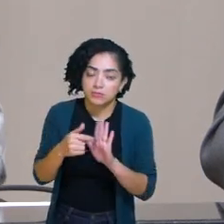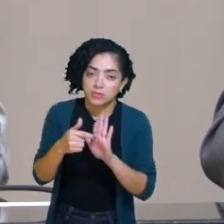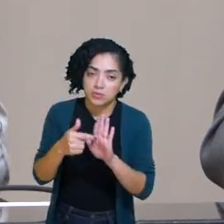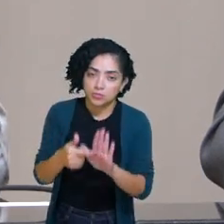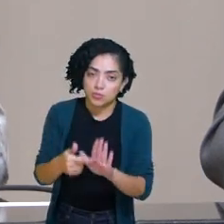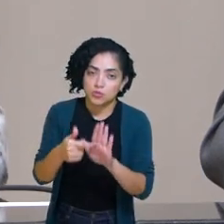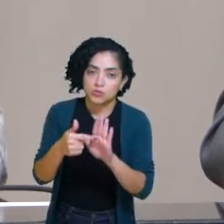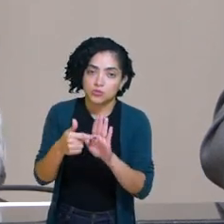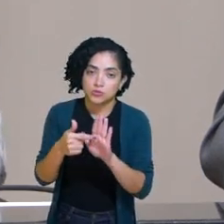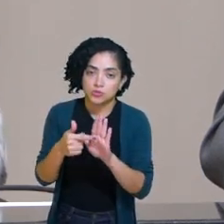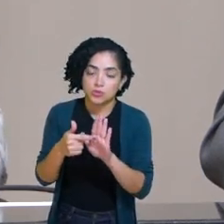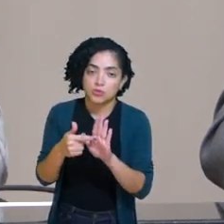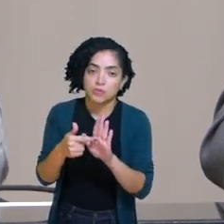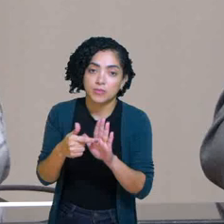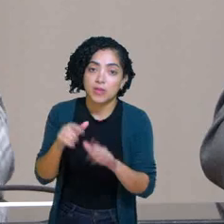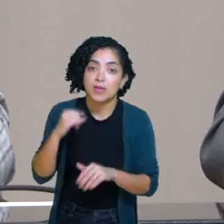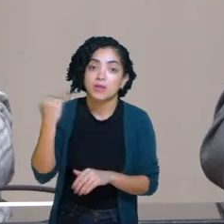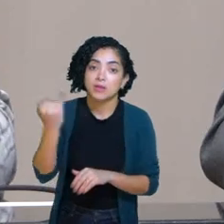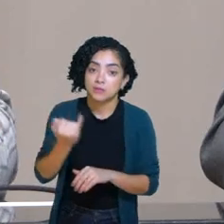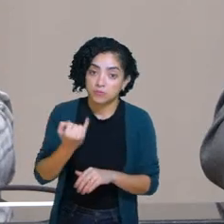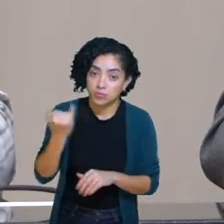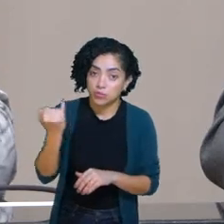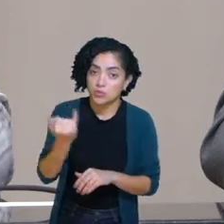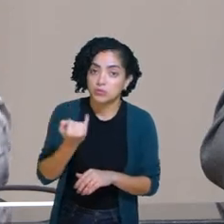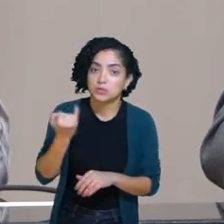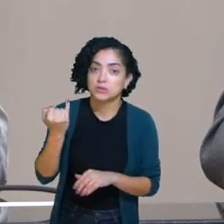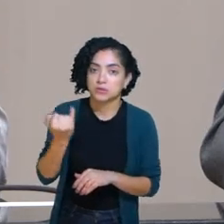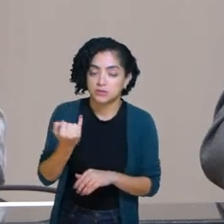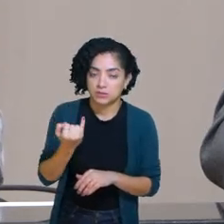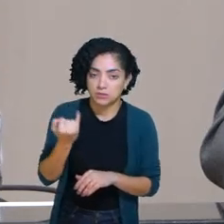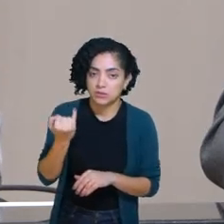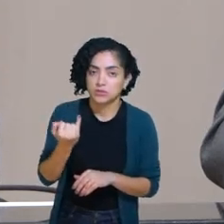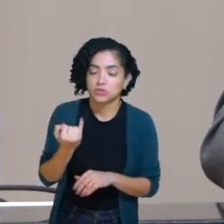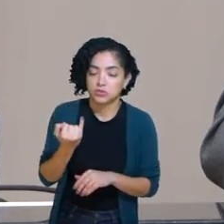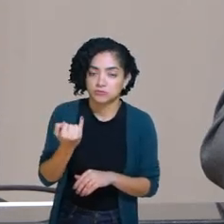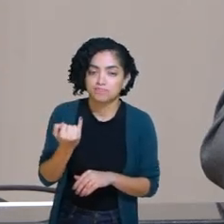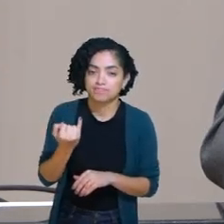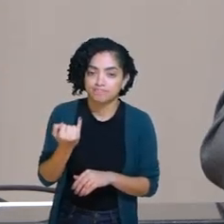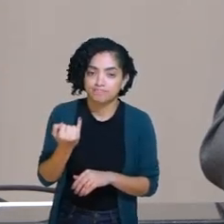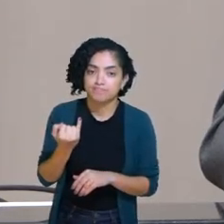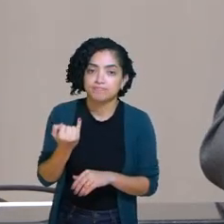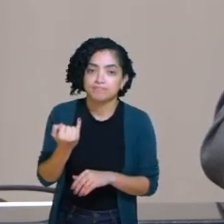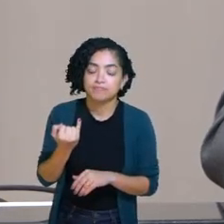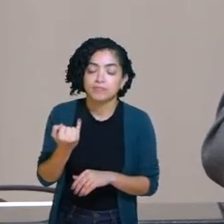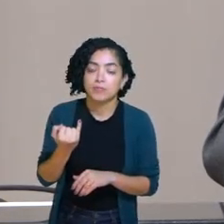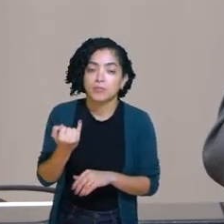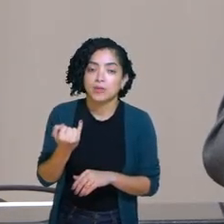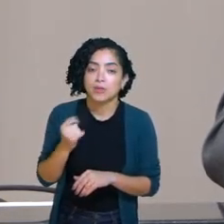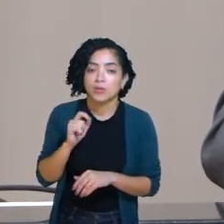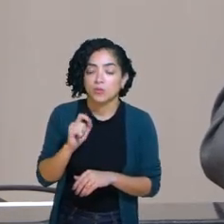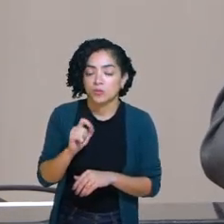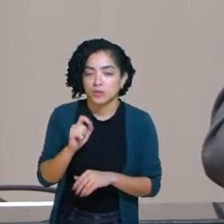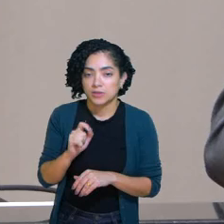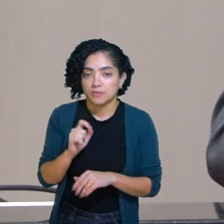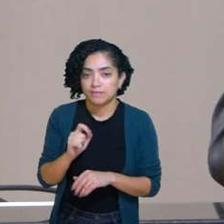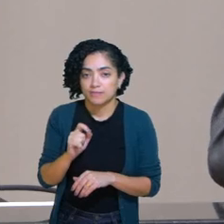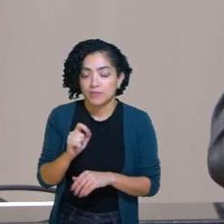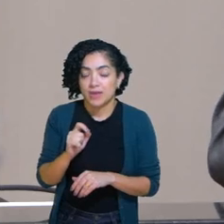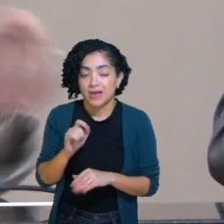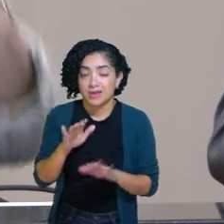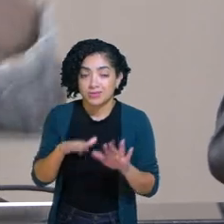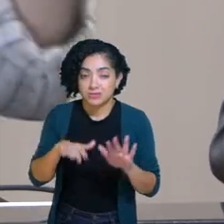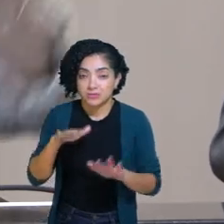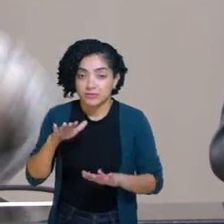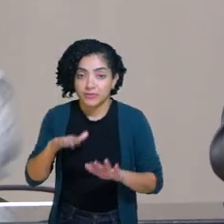eh é importante a gente também ponderar as generalizações né É comum